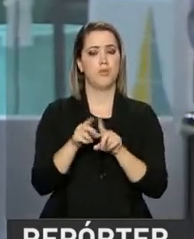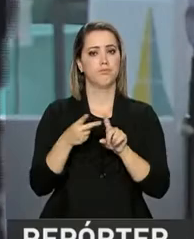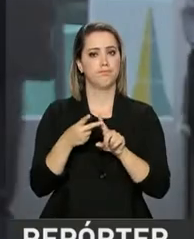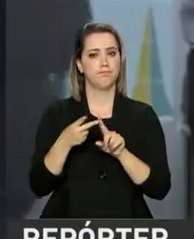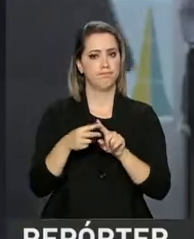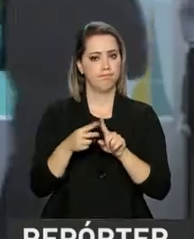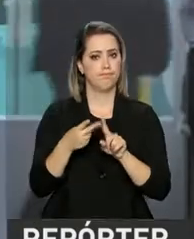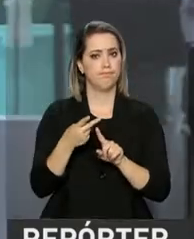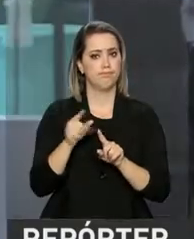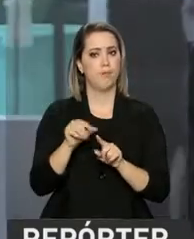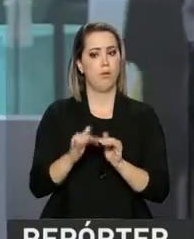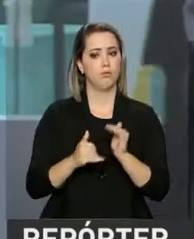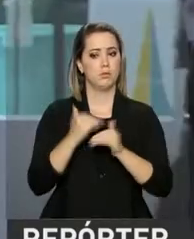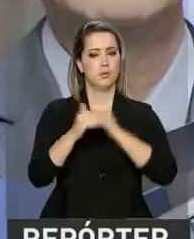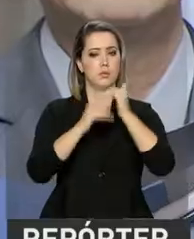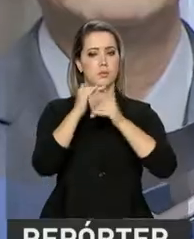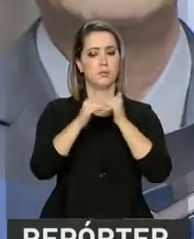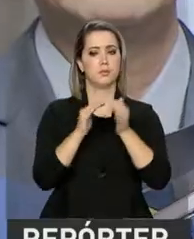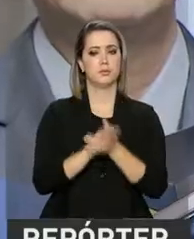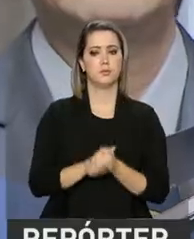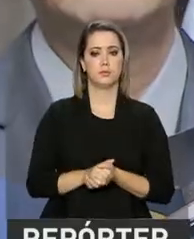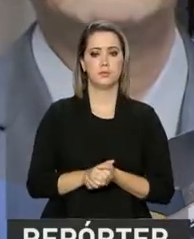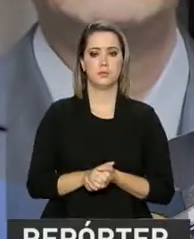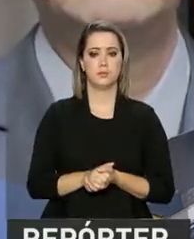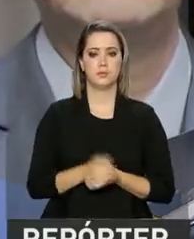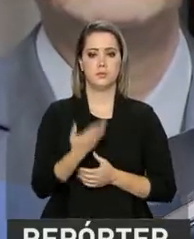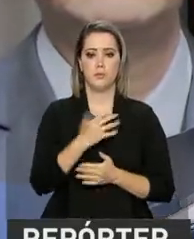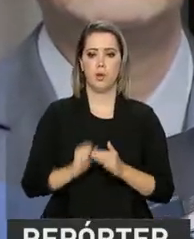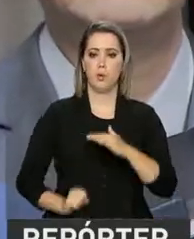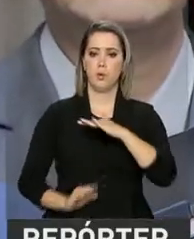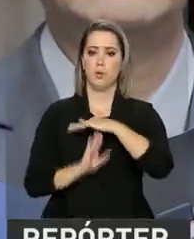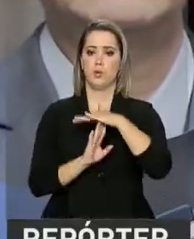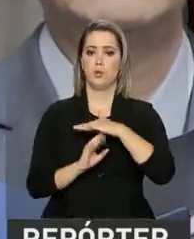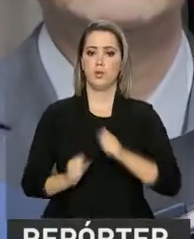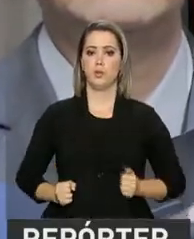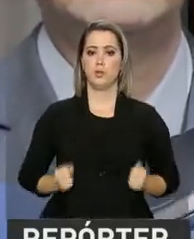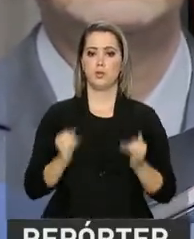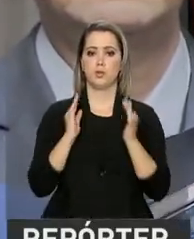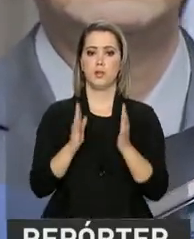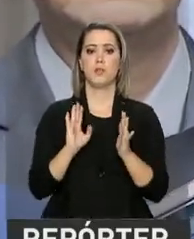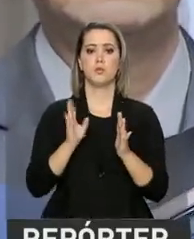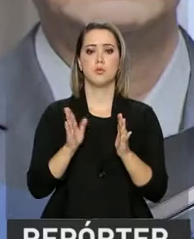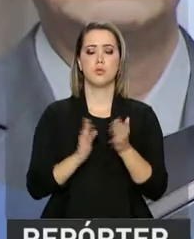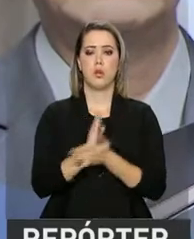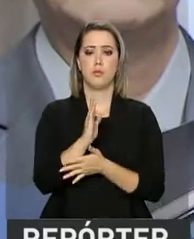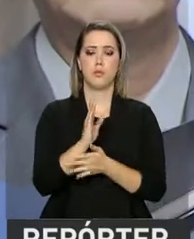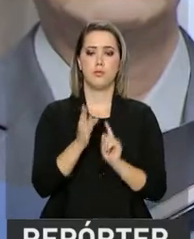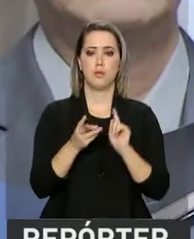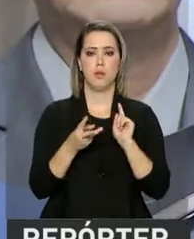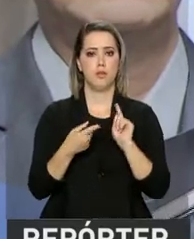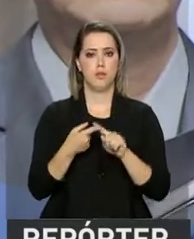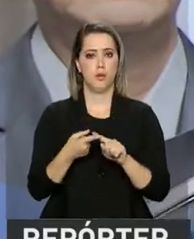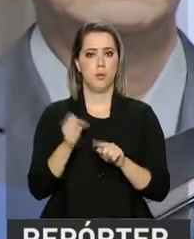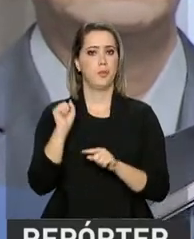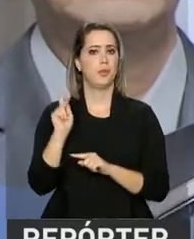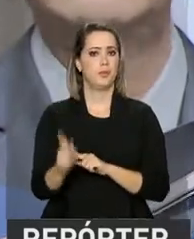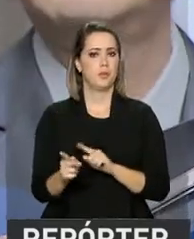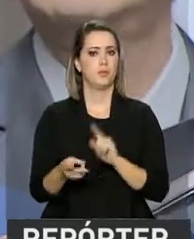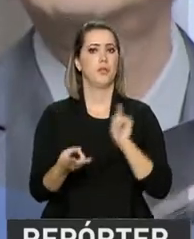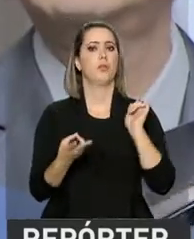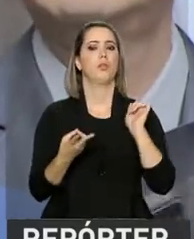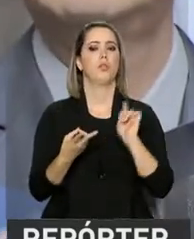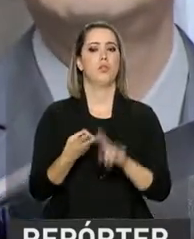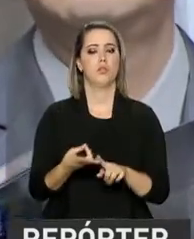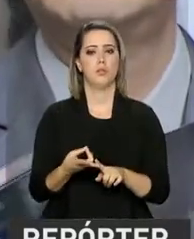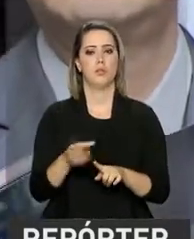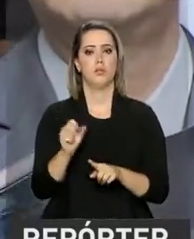crescimento será ainda maior. O teto de gastos que já foi aprovado, depois com a aprovação da Previdência,